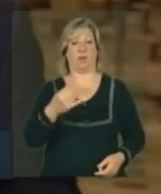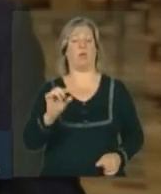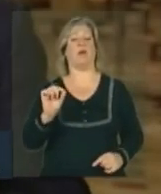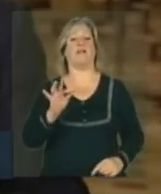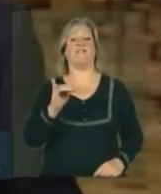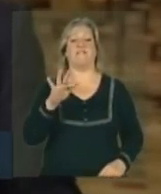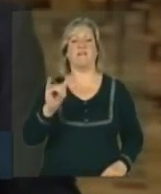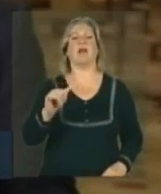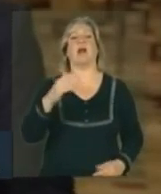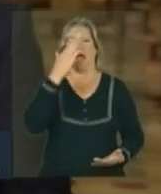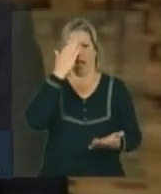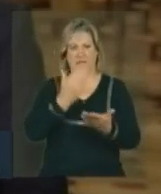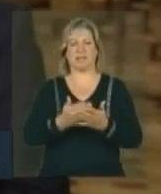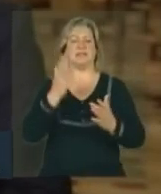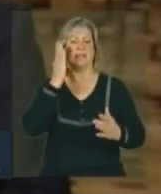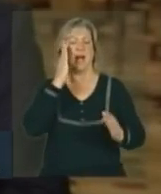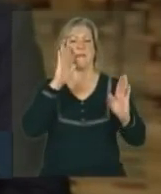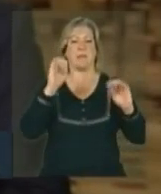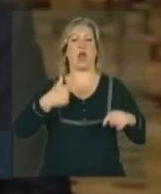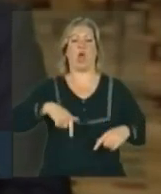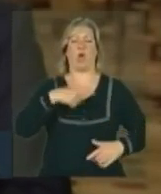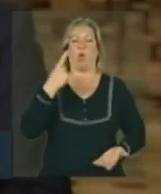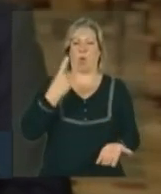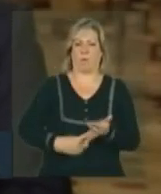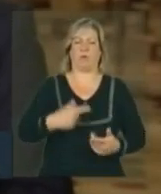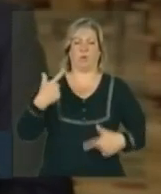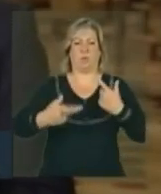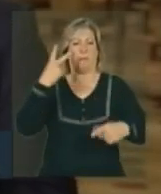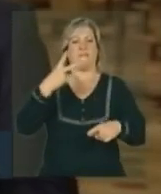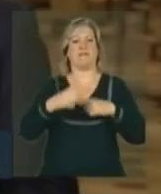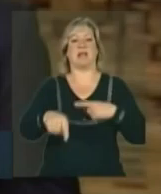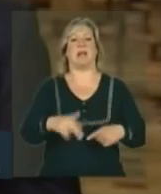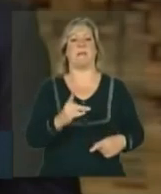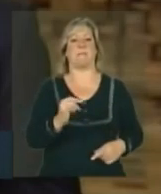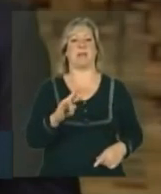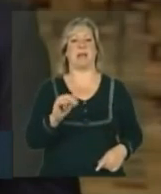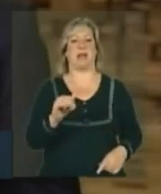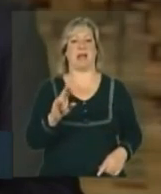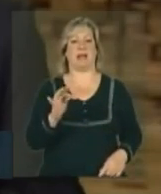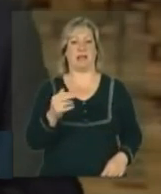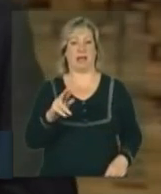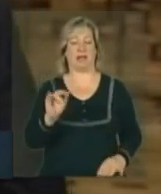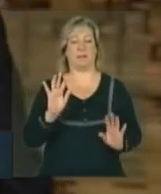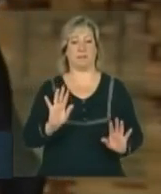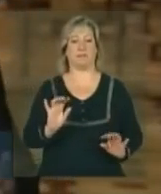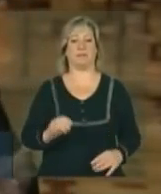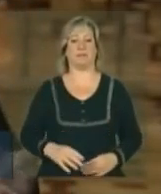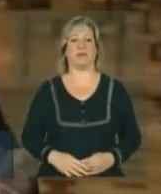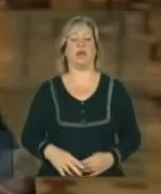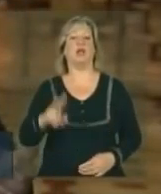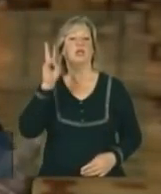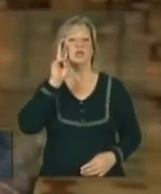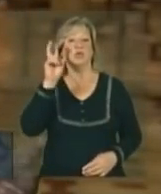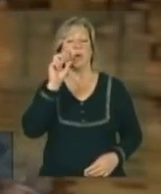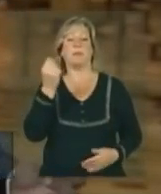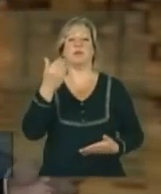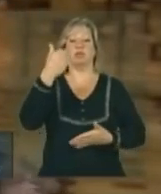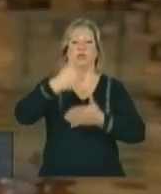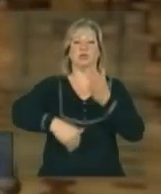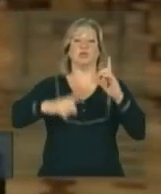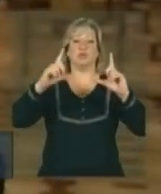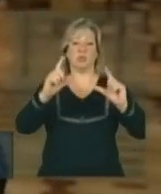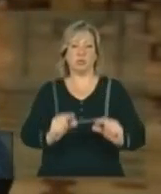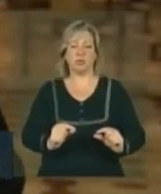quanto ao nosso compromisso no combate à pirataria. Os descontos, sobre os descontos,